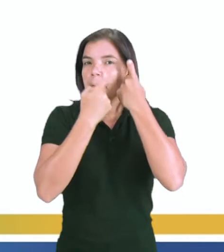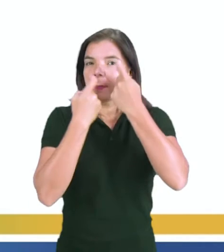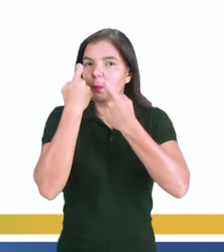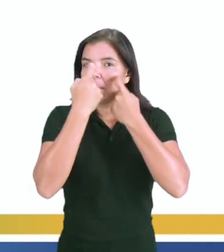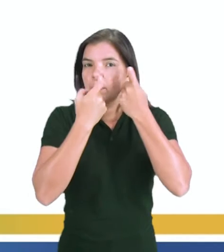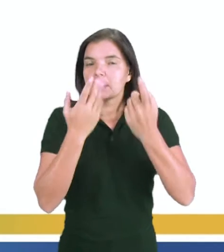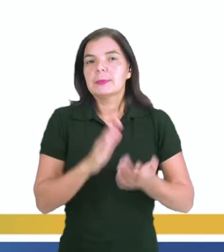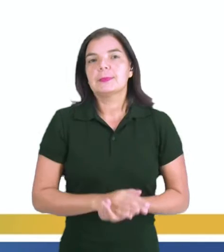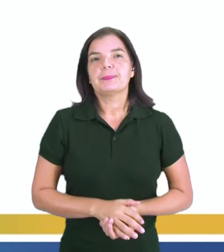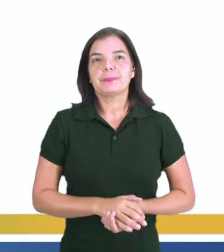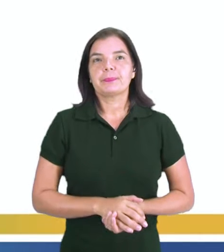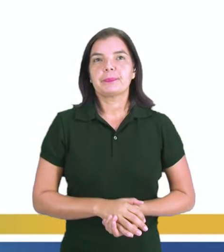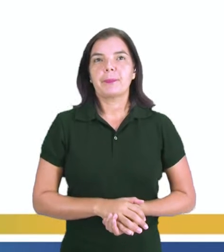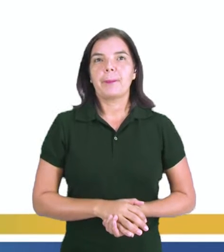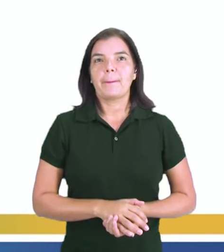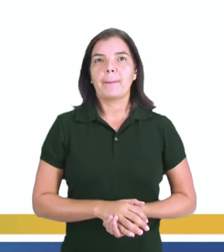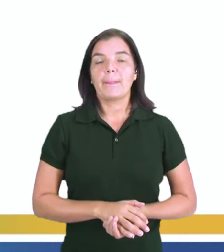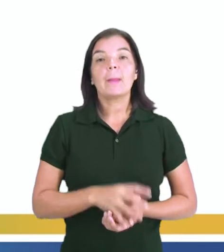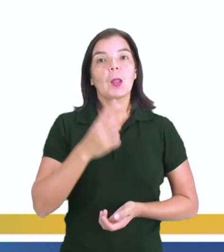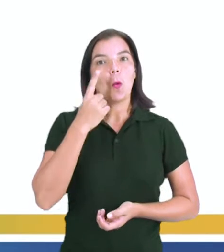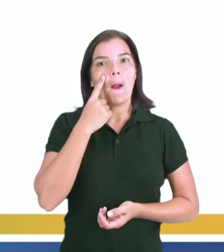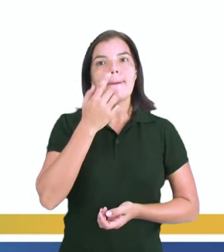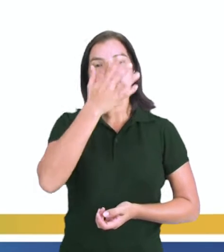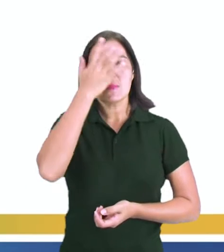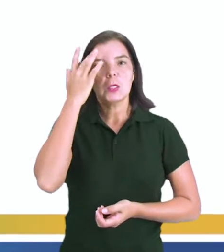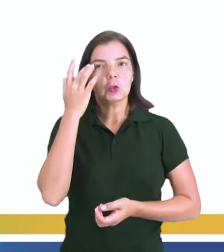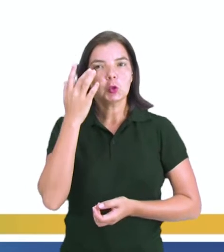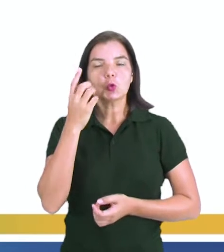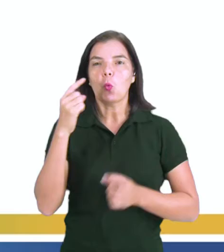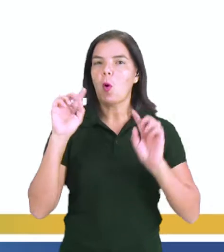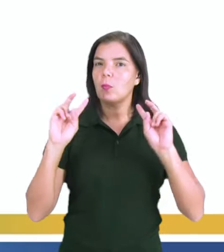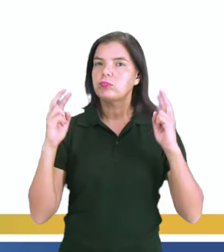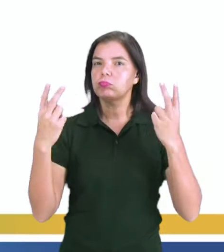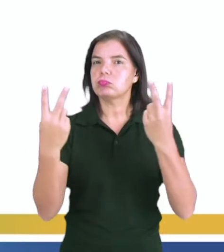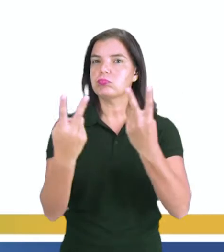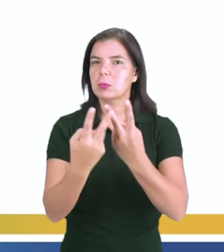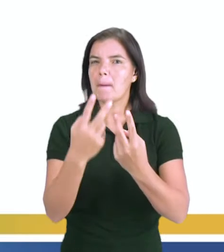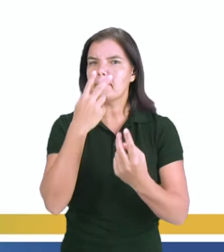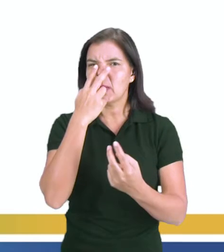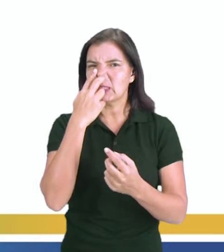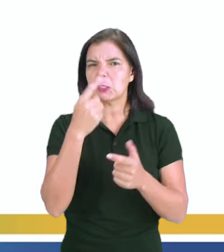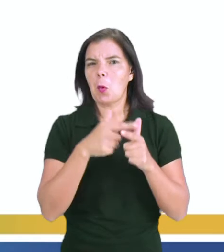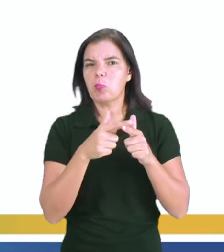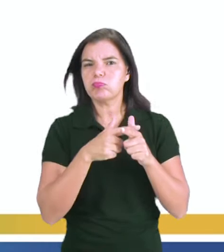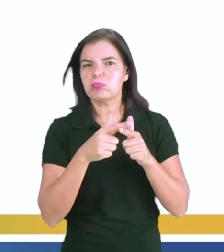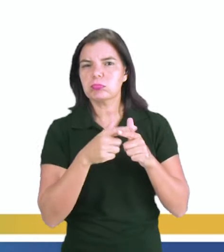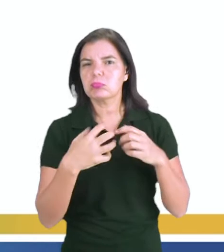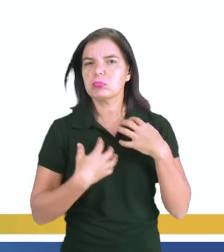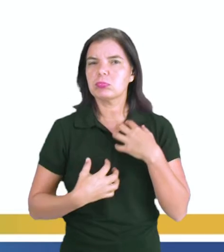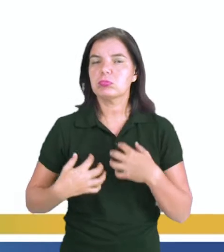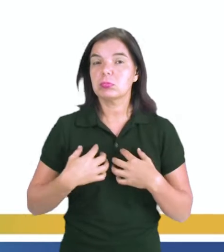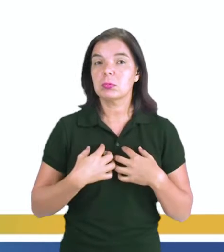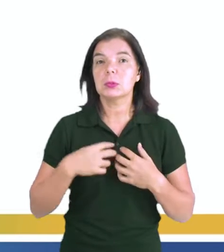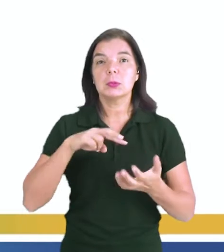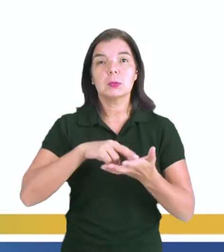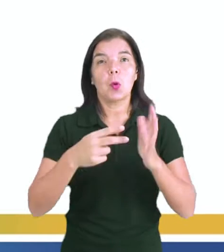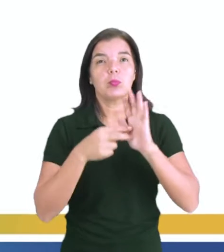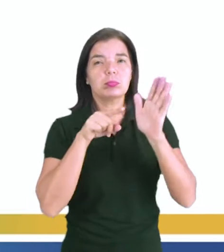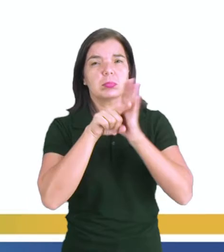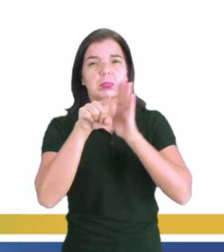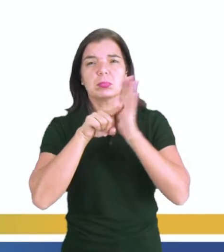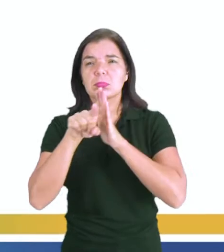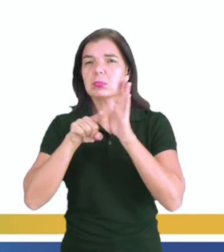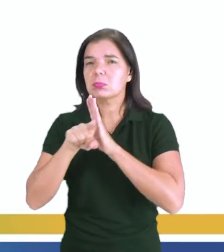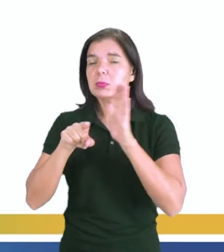preocupação. O personagem no centro do círculo parece viver um dilema. Pelos elementos, os sinais de